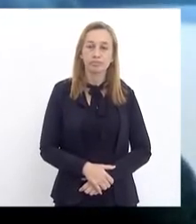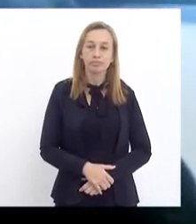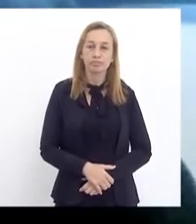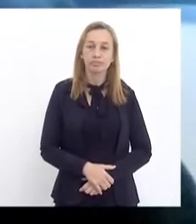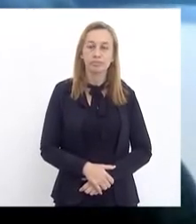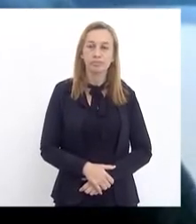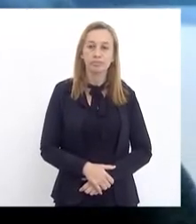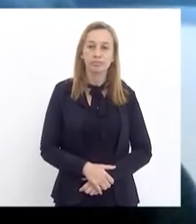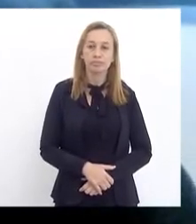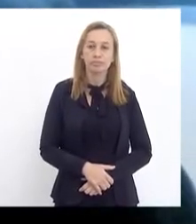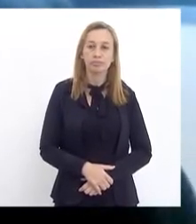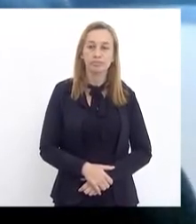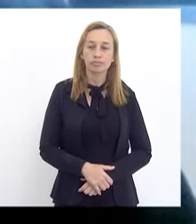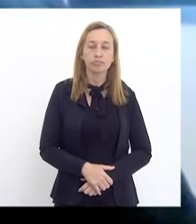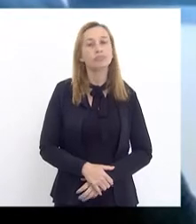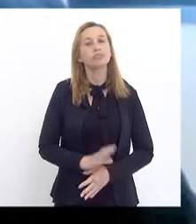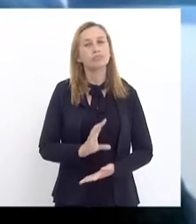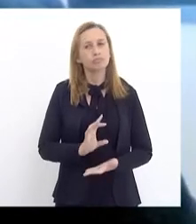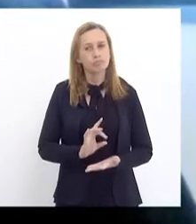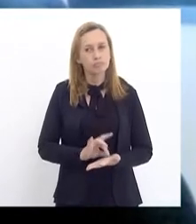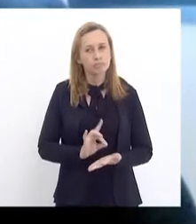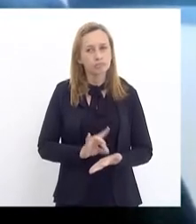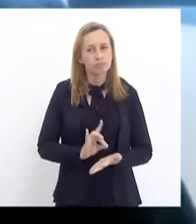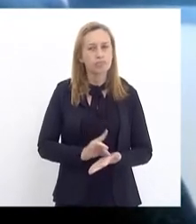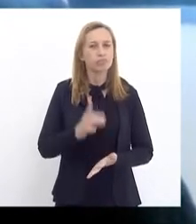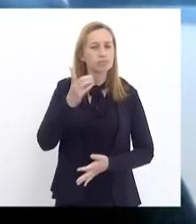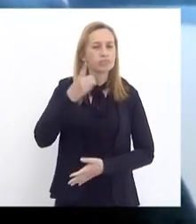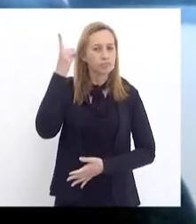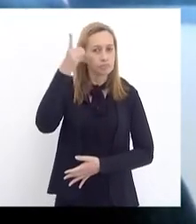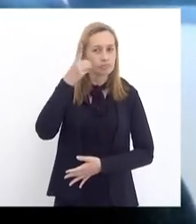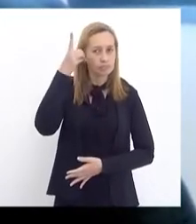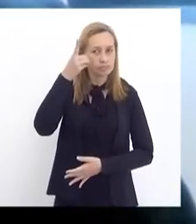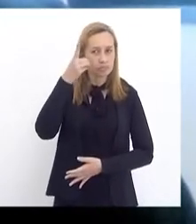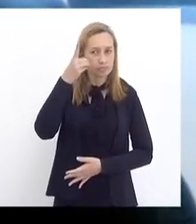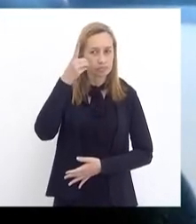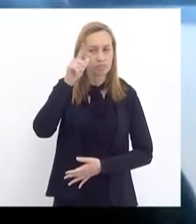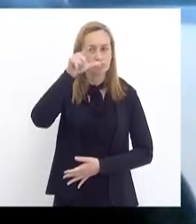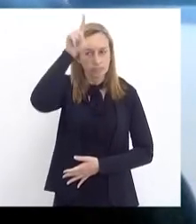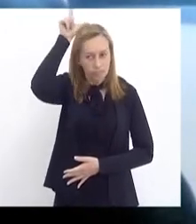razoável as duas. Na verdade, a Fiscola fez